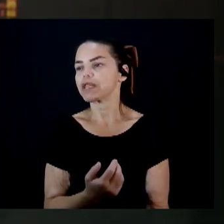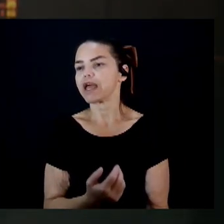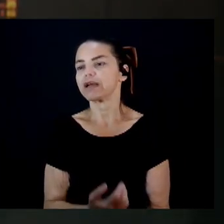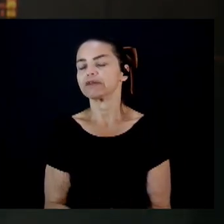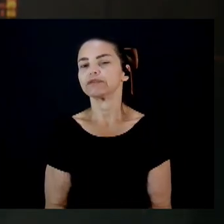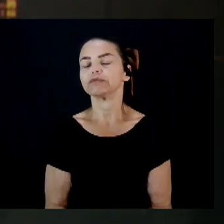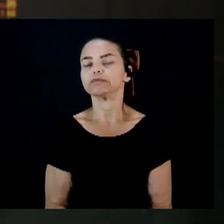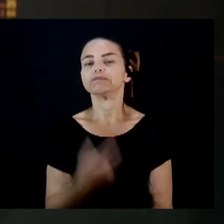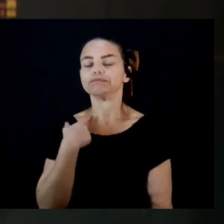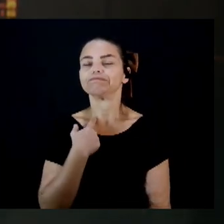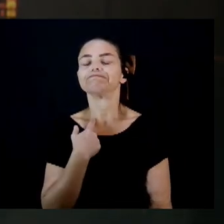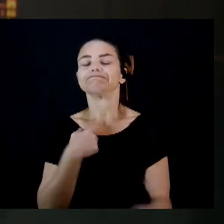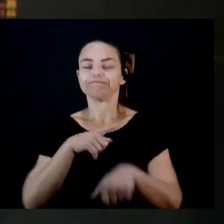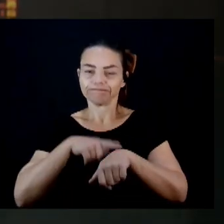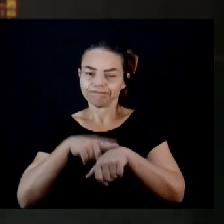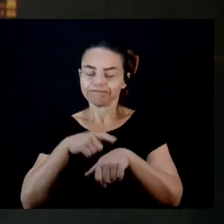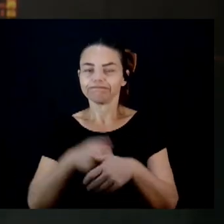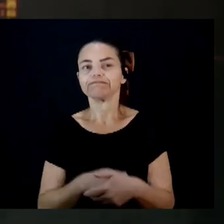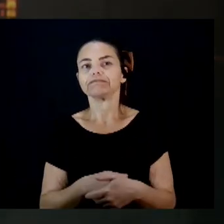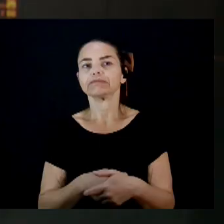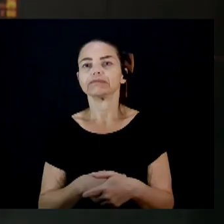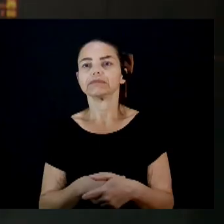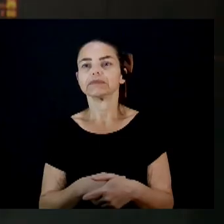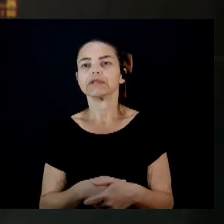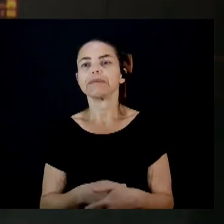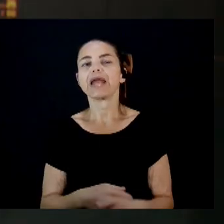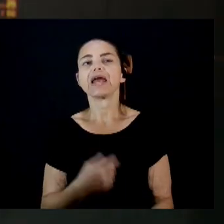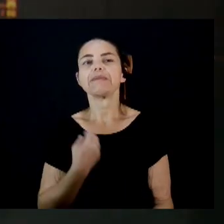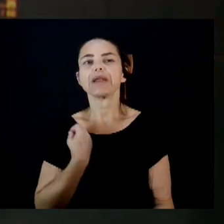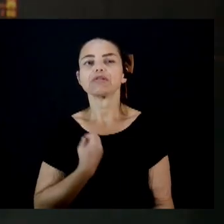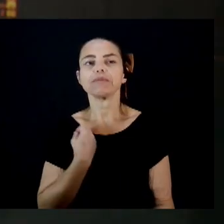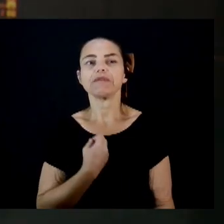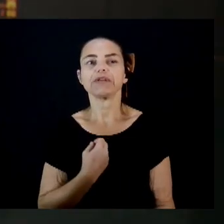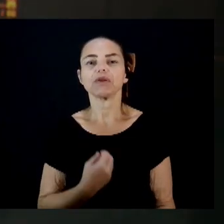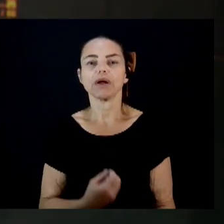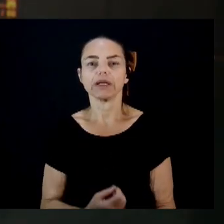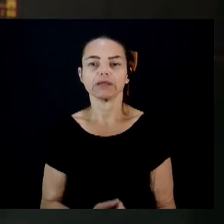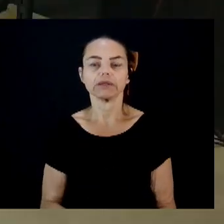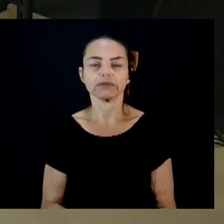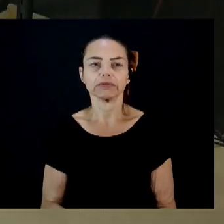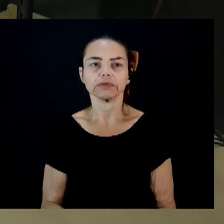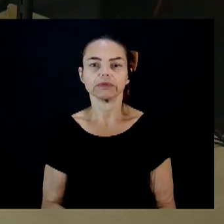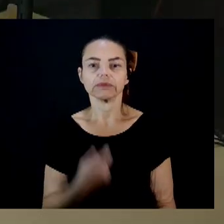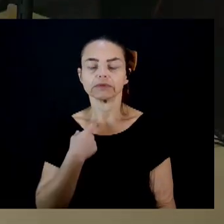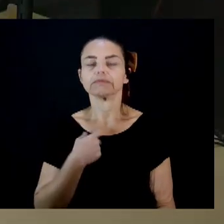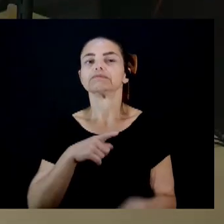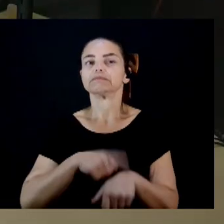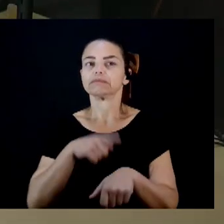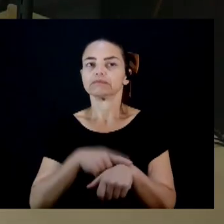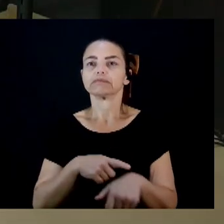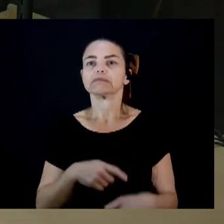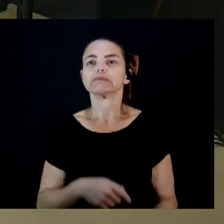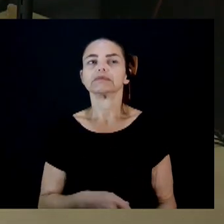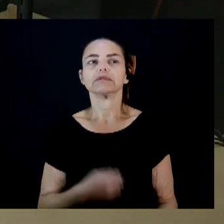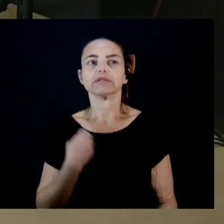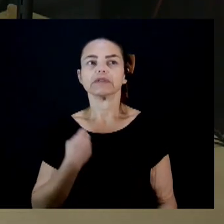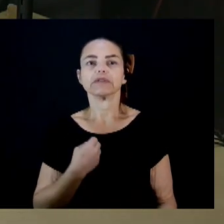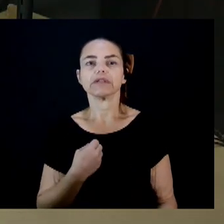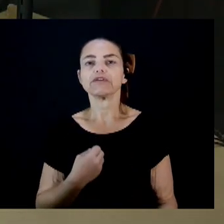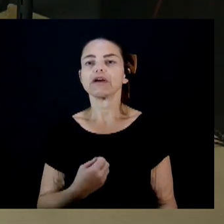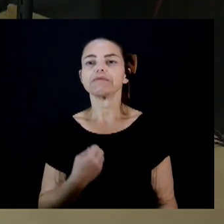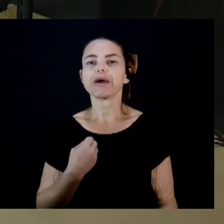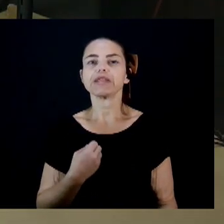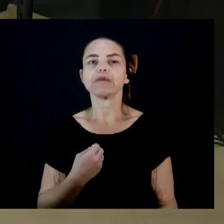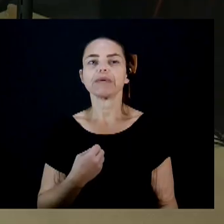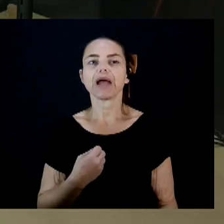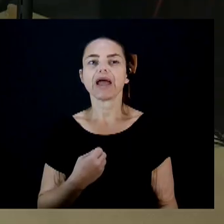um certo horário, agora eu vou dormir. Aí, não, agora eu vou dormir, eu tava na internet, agora eu tô Exato. cansada. E as pessoas, elas se perdem ali.